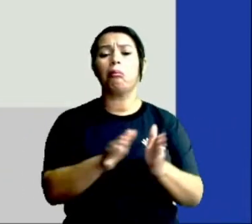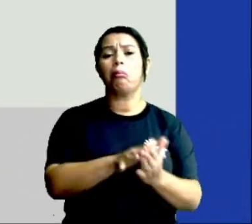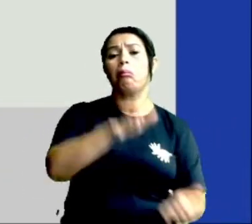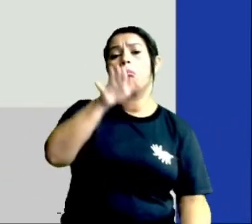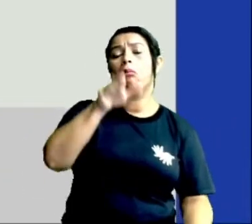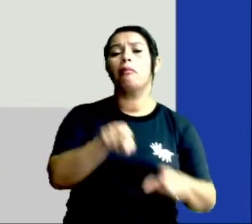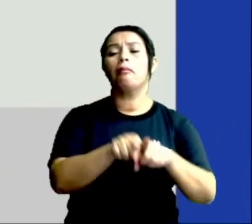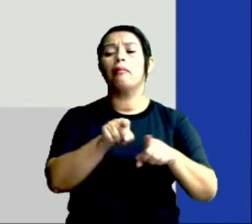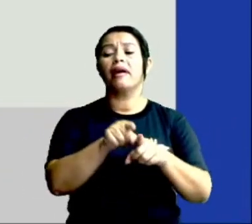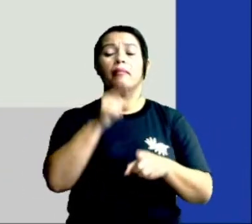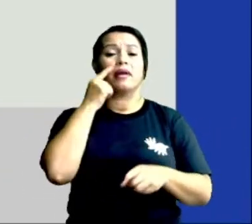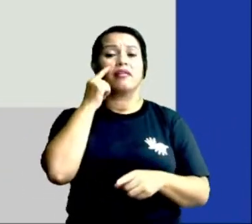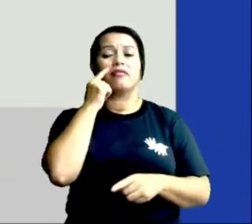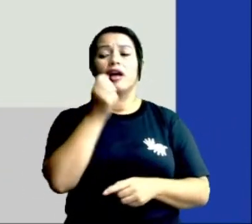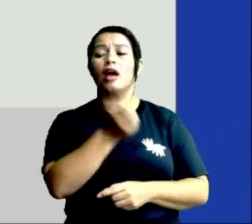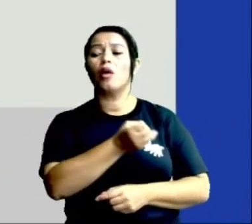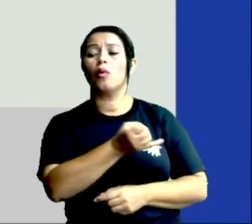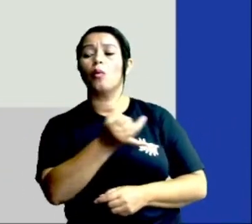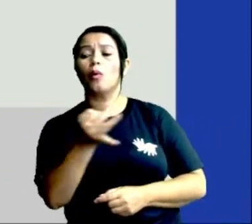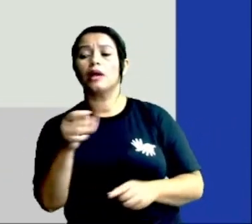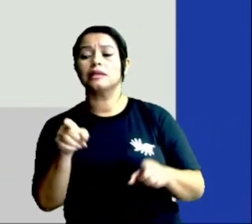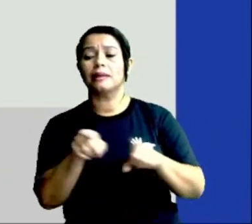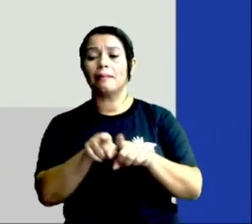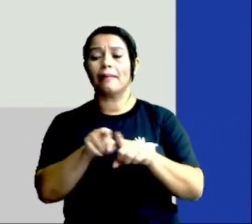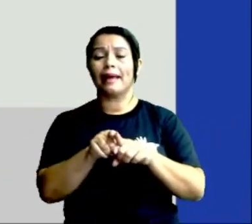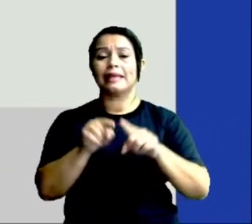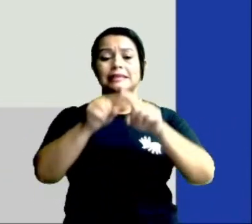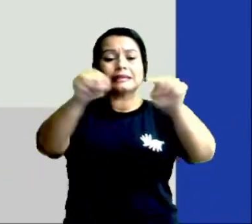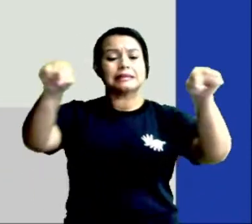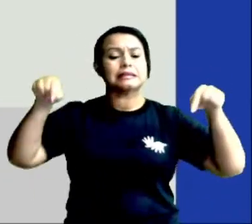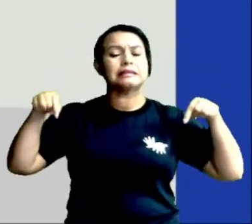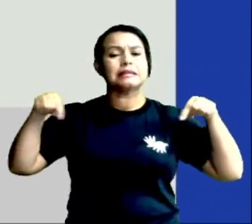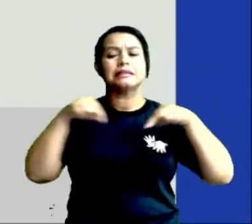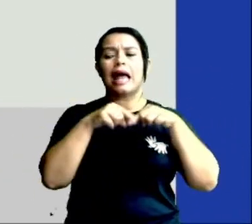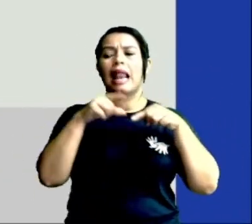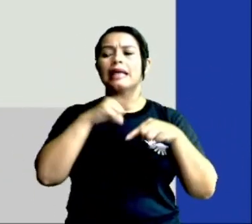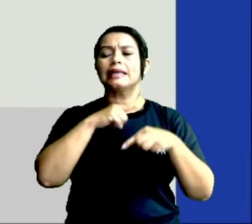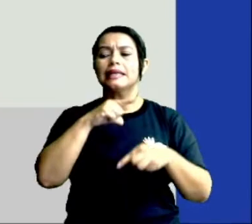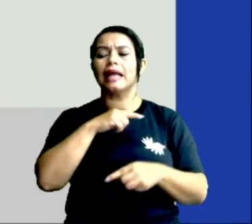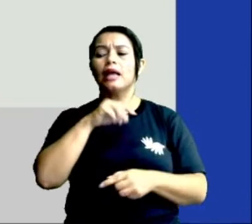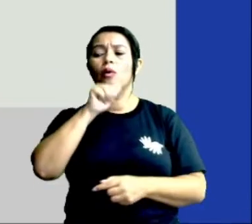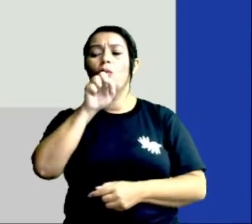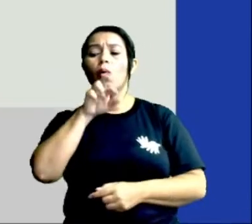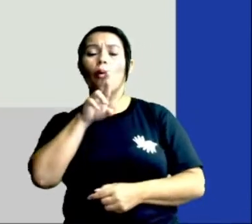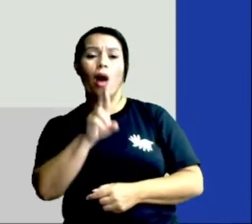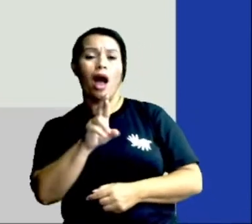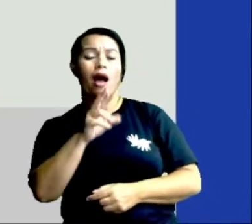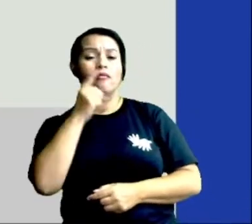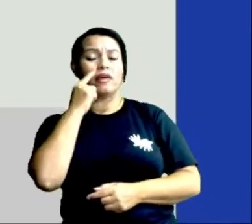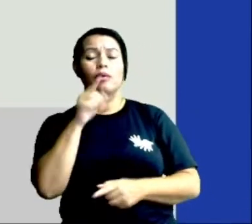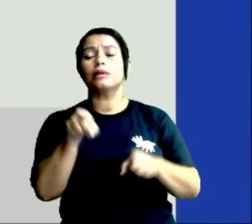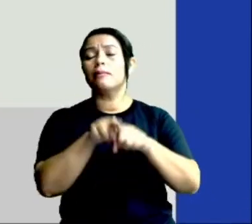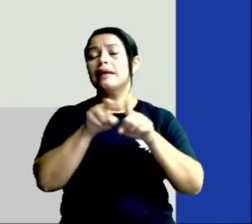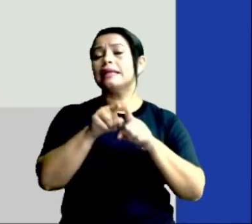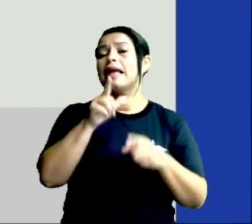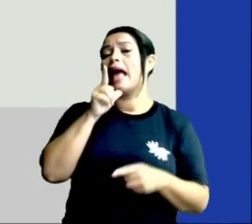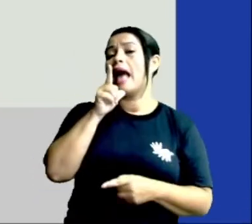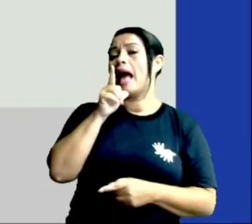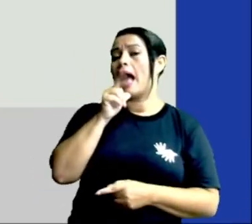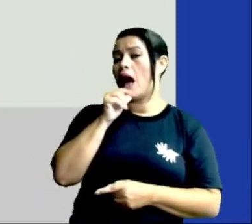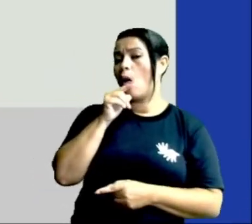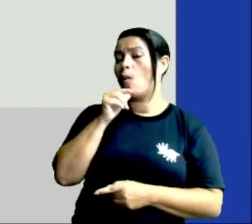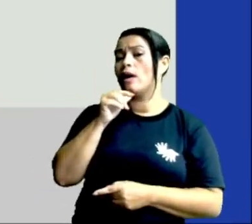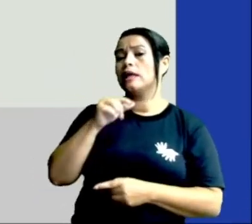Para medir a quantidade de ar que ocupa uma sala ou o espaço que uma quantidade de livros ocupa em uma caixa,